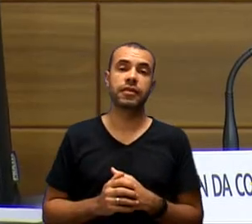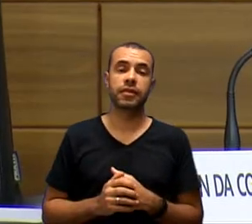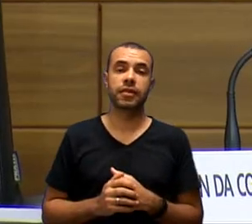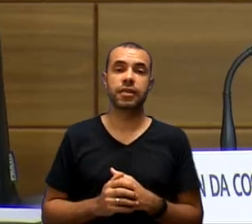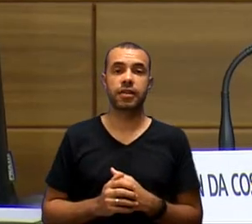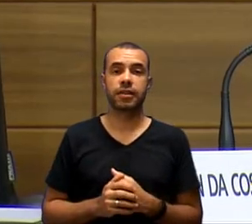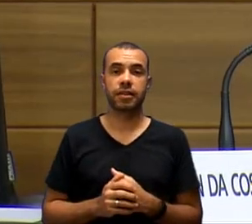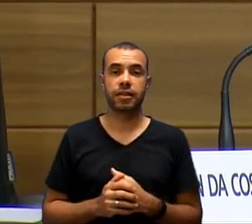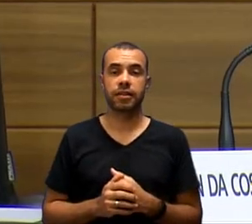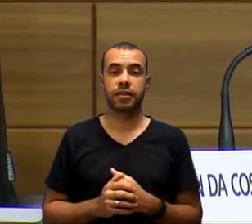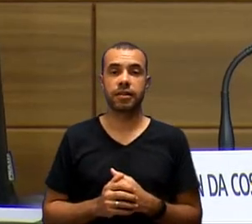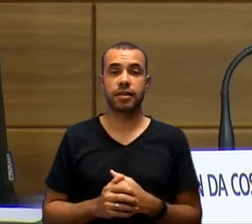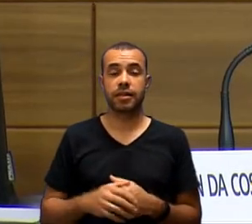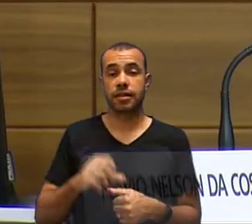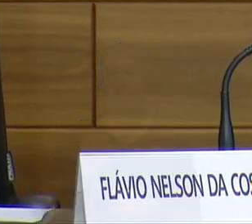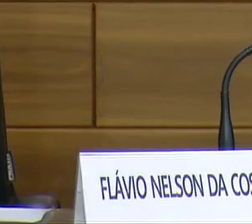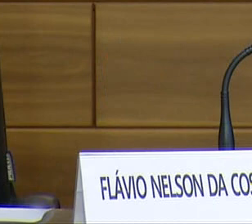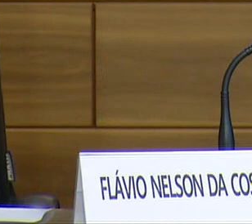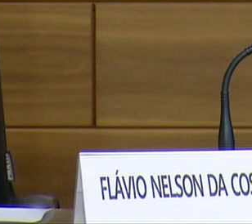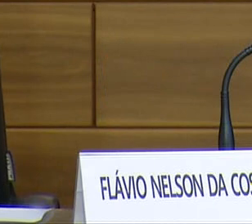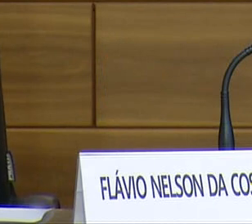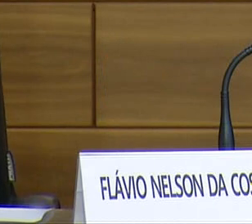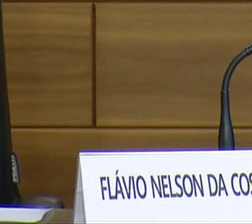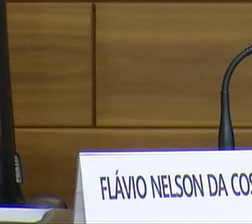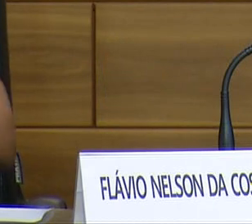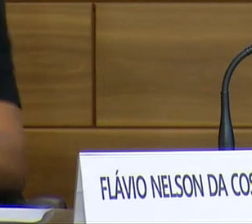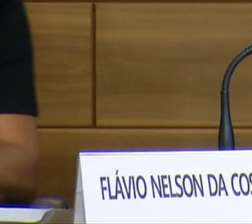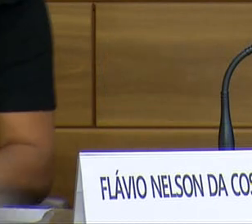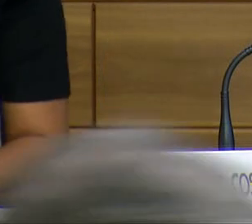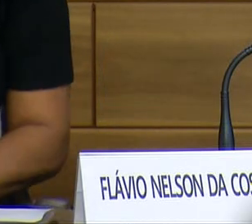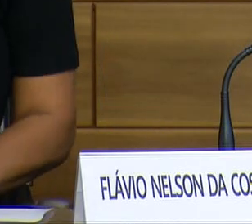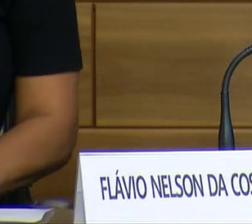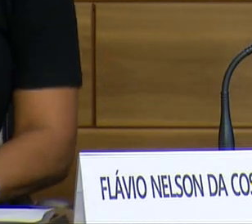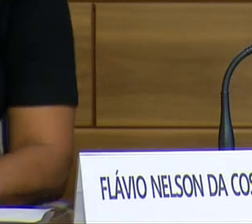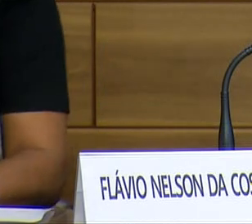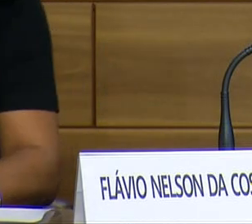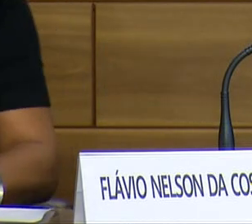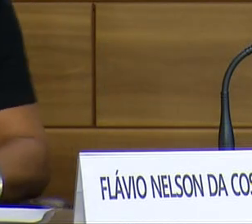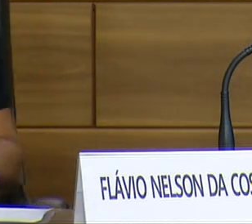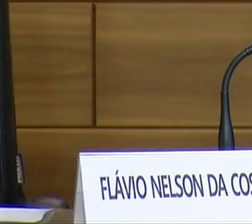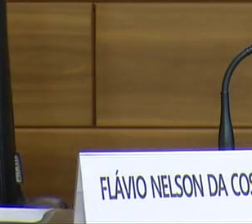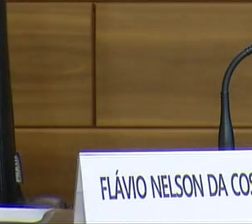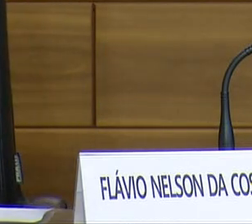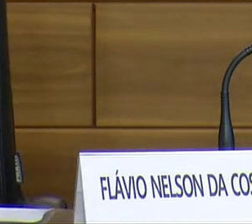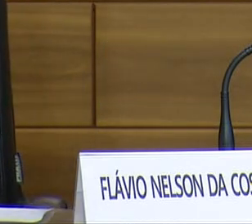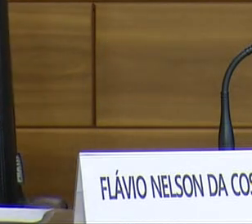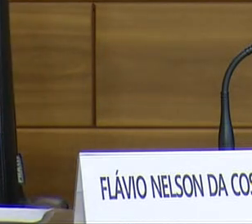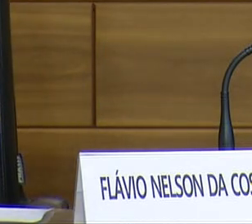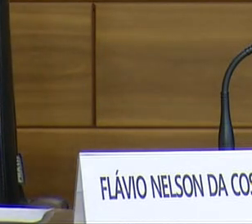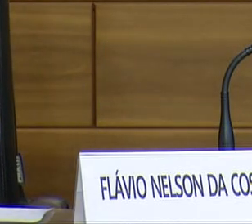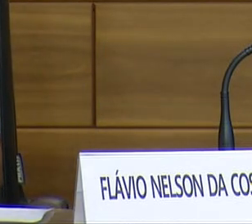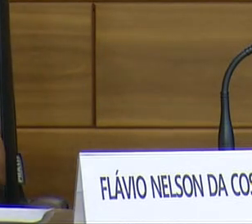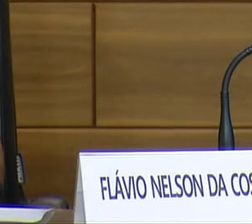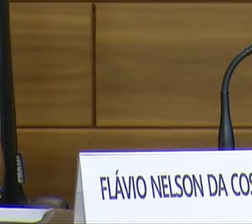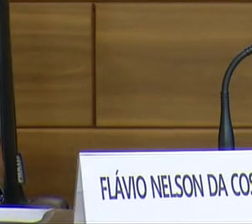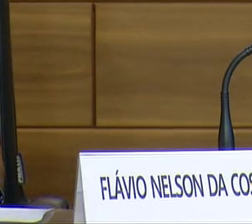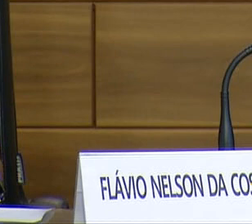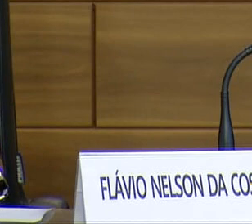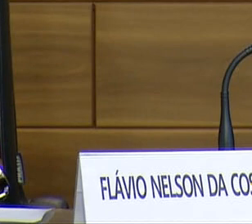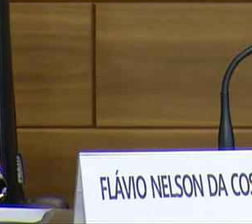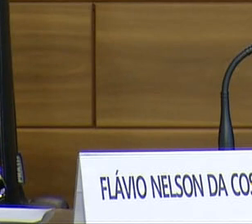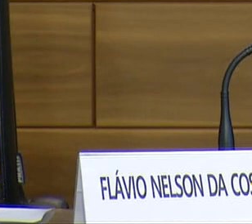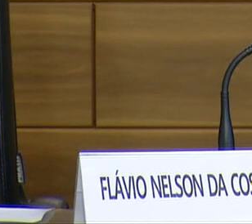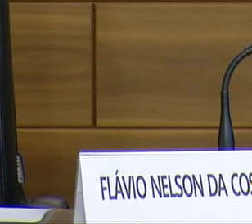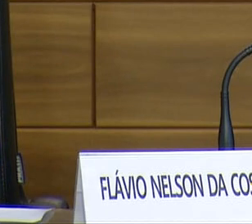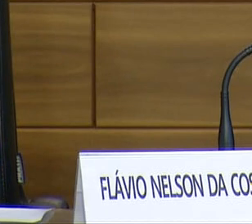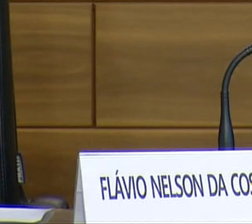as ações da Serim em si, que é a Secretaria de Relações Institucionais da região metropolitana,